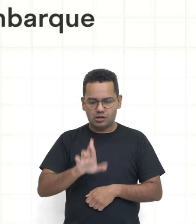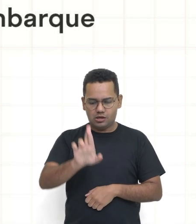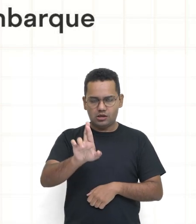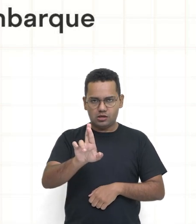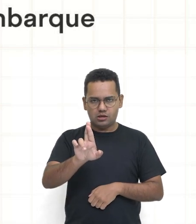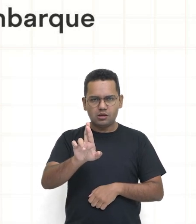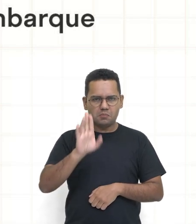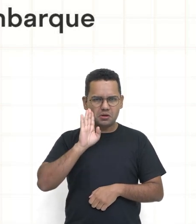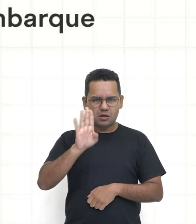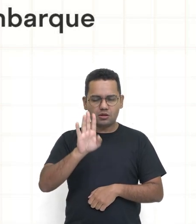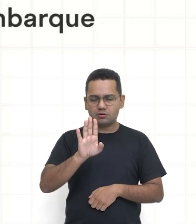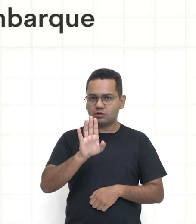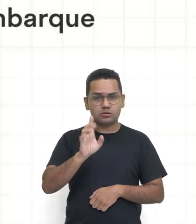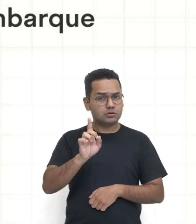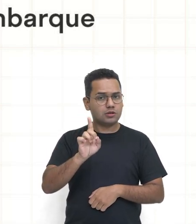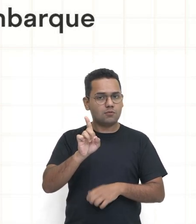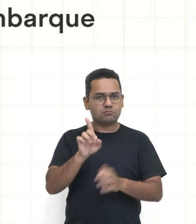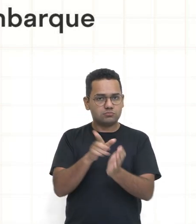Douglas